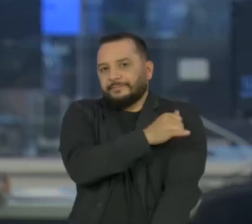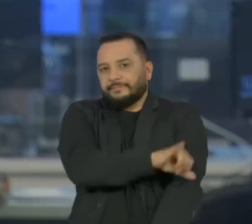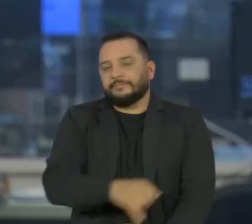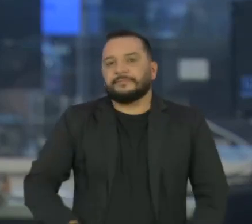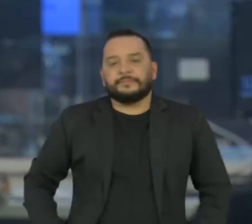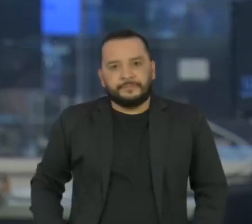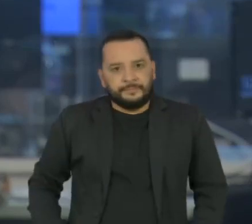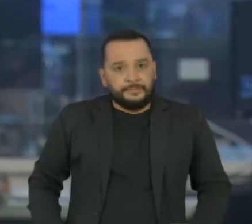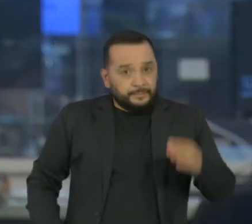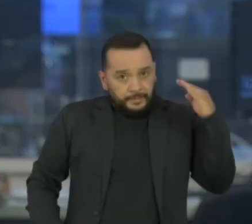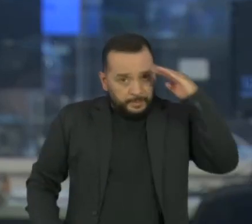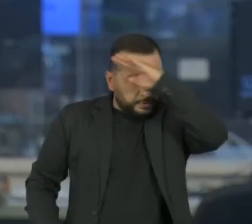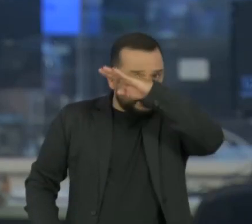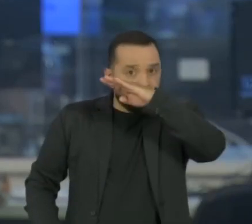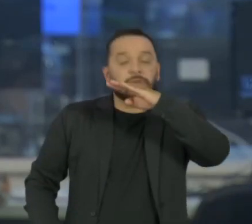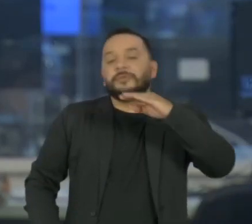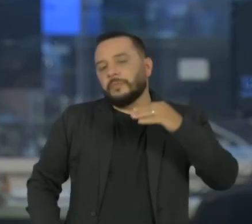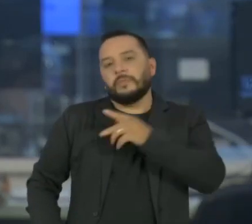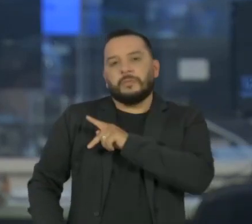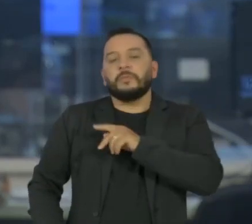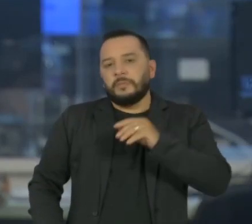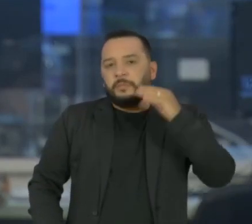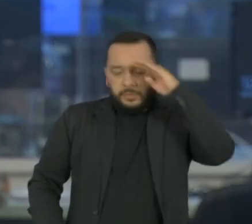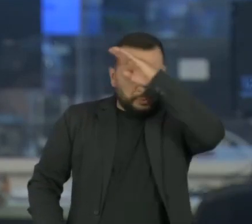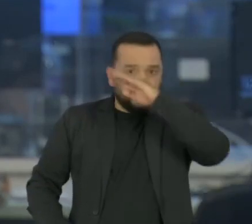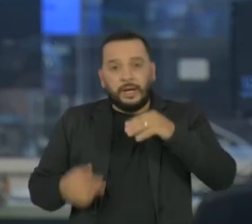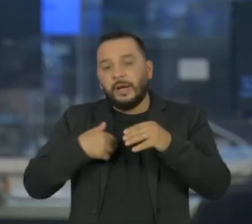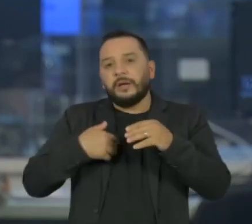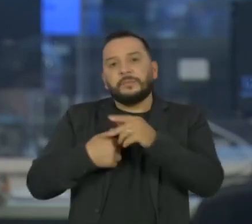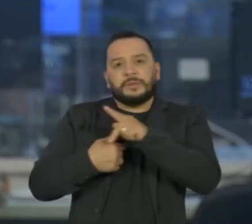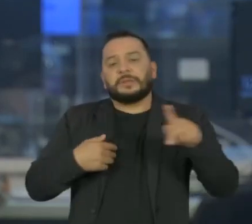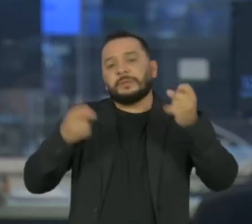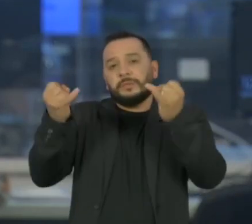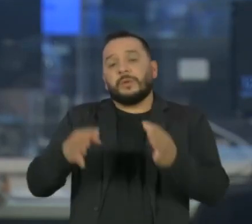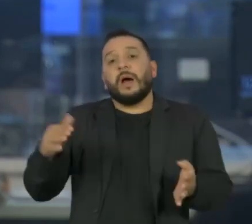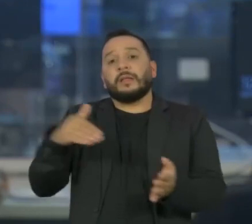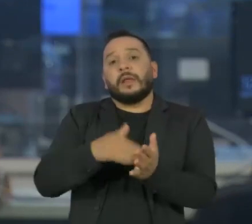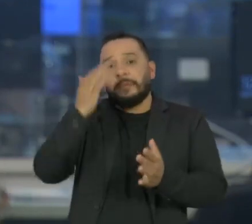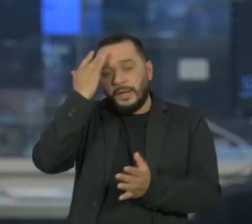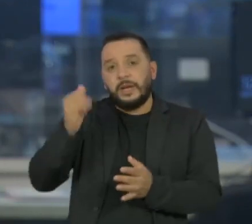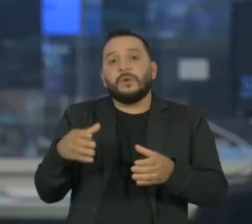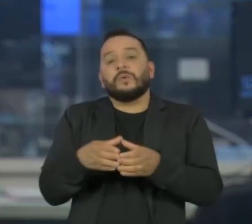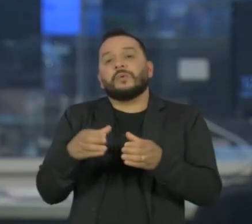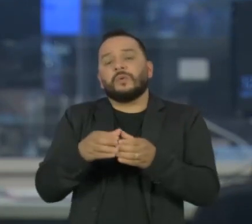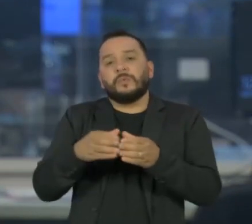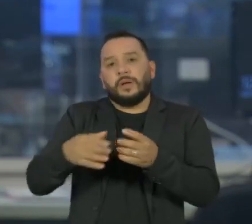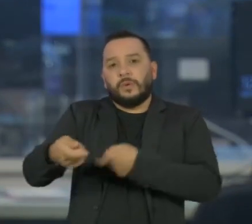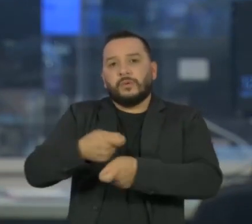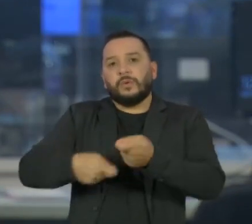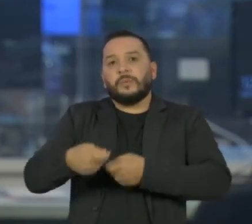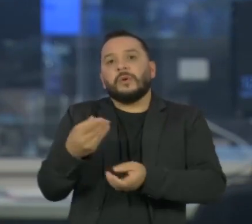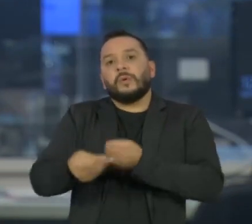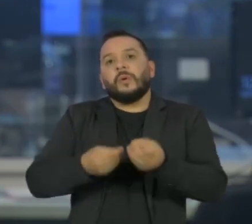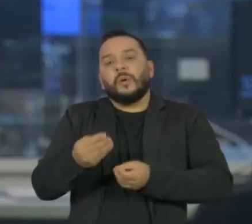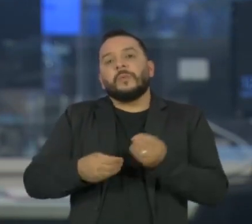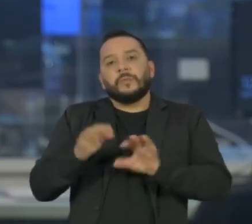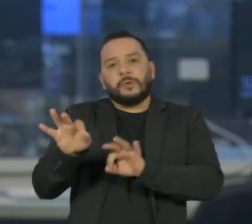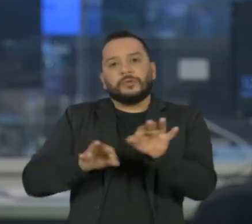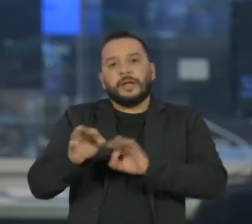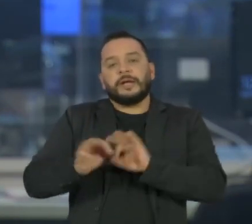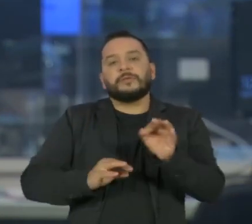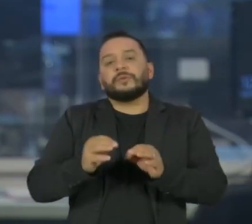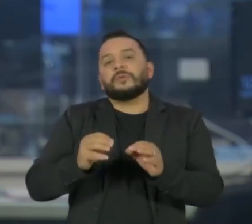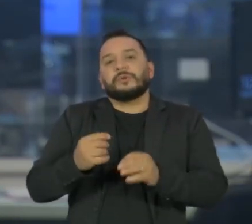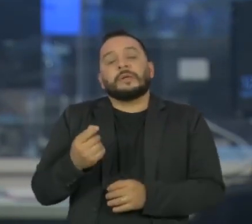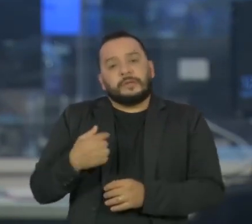E o presidente Bolsonaro deu prazo até amanhã para a equipe econômica apresentar uma nova versão do Renda Brasil, o programa que